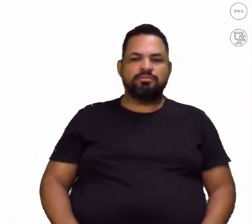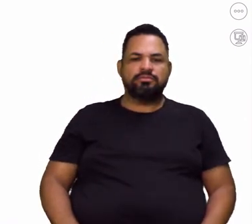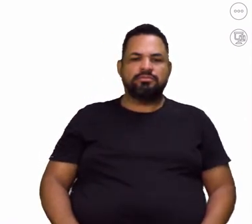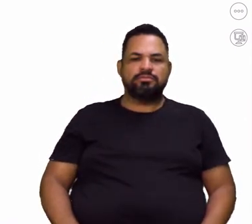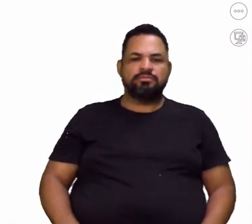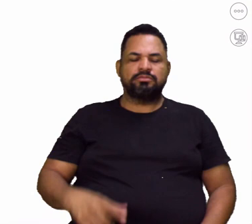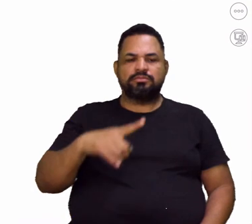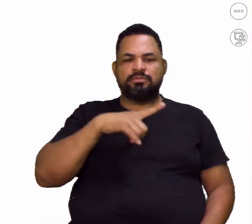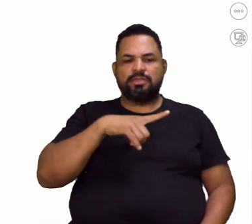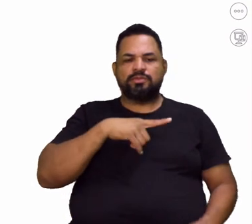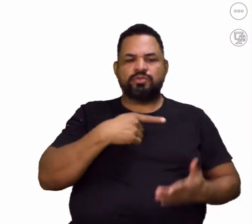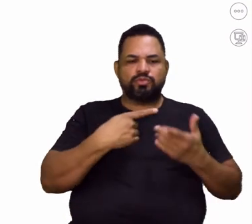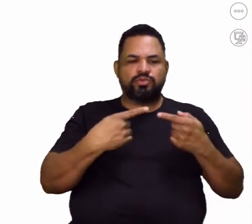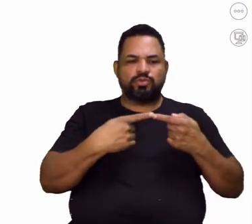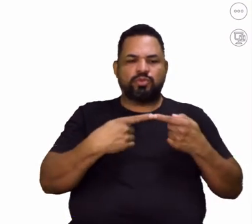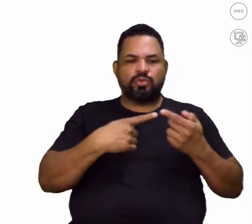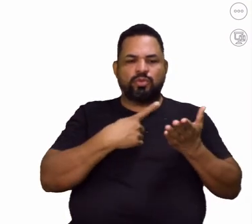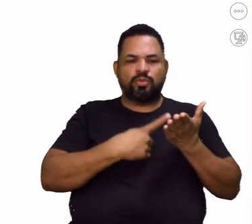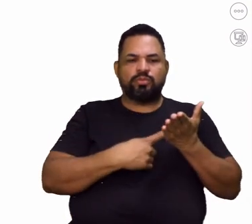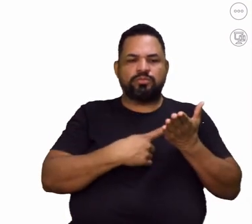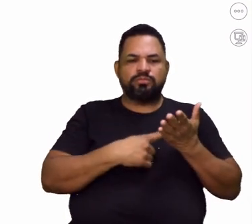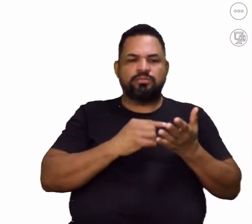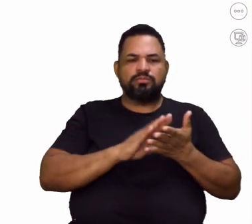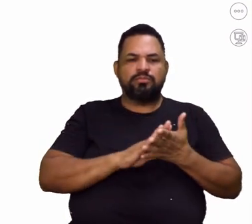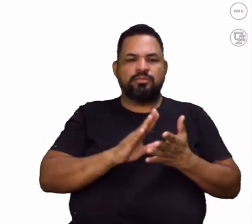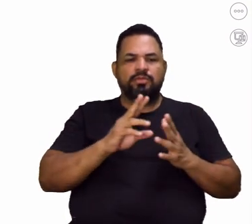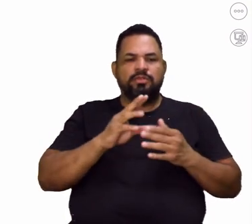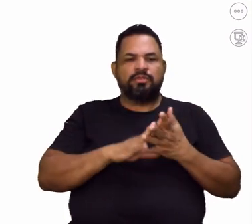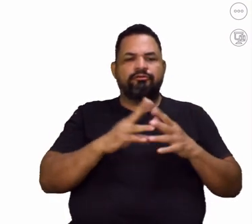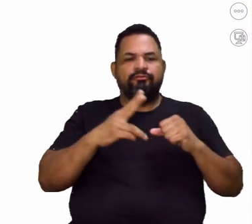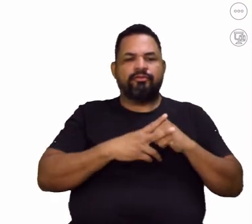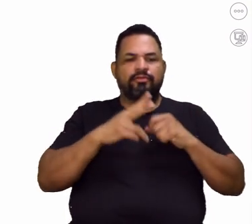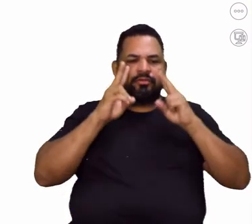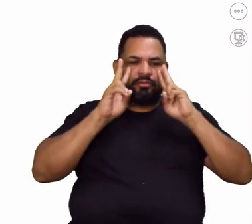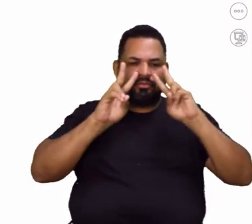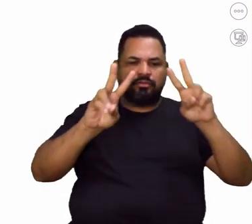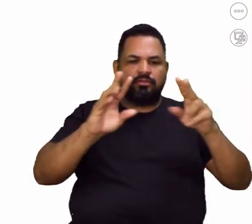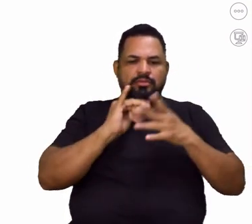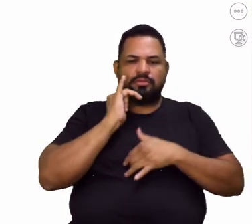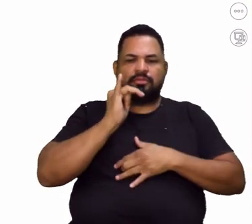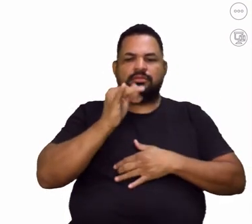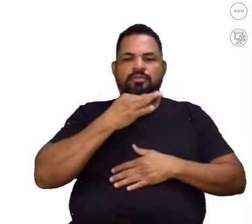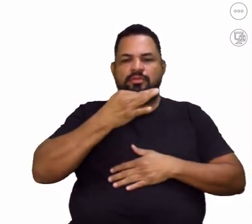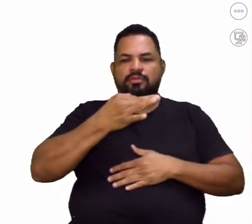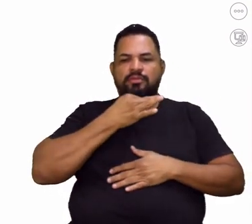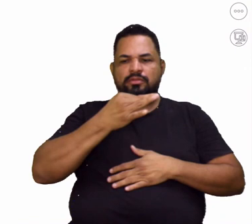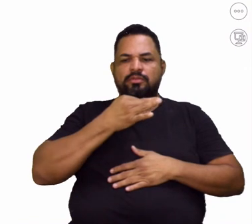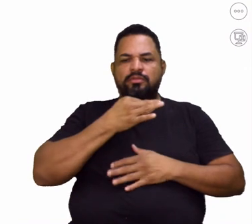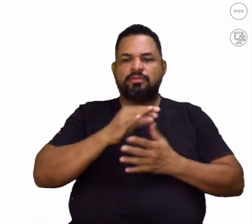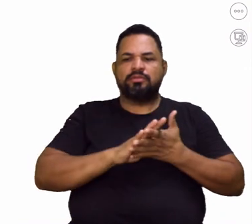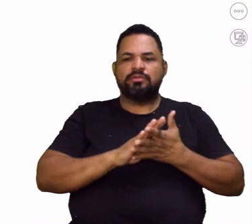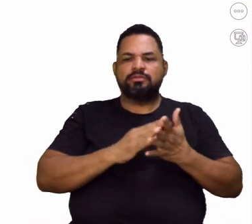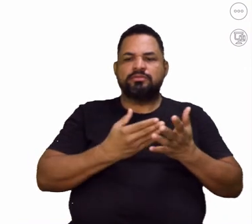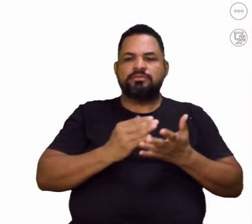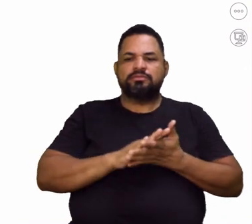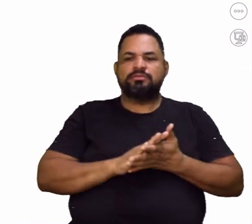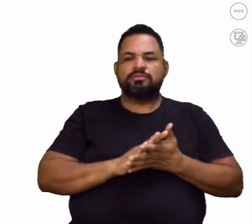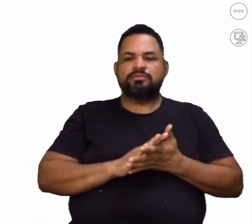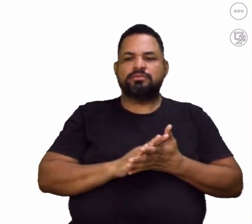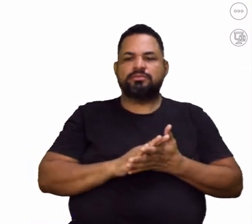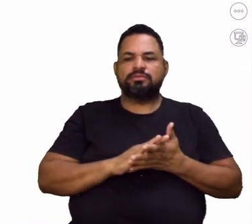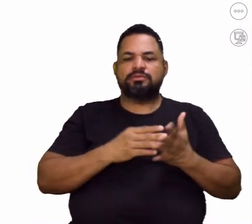de compatibilidade. Por exemplo, a verbo visual, a narrativa, a argumentativa,